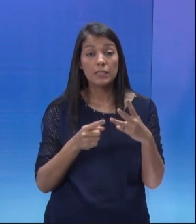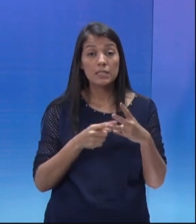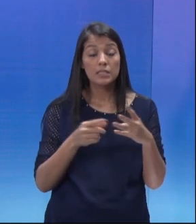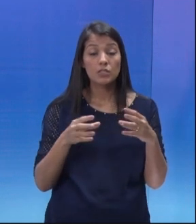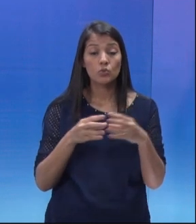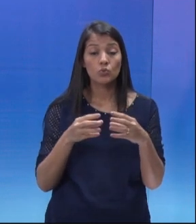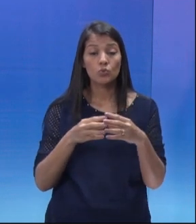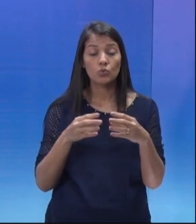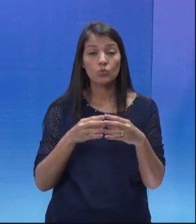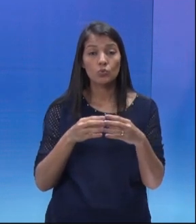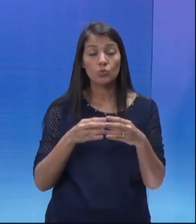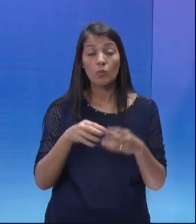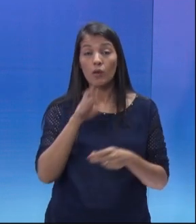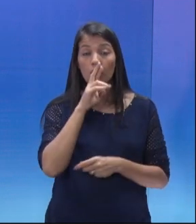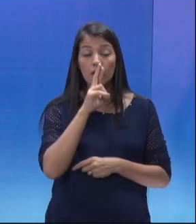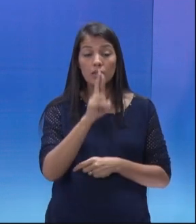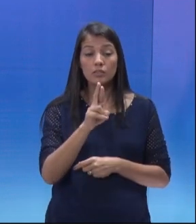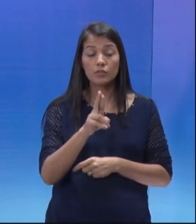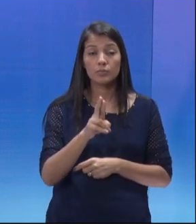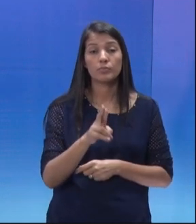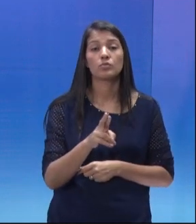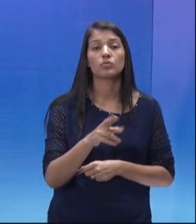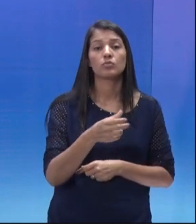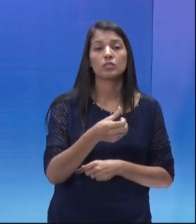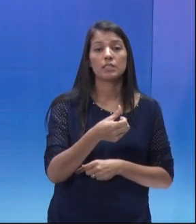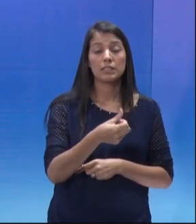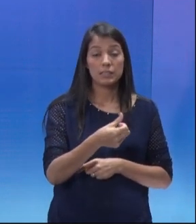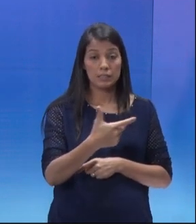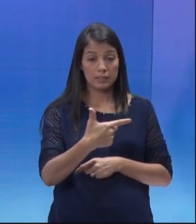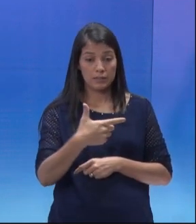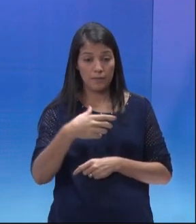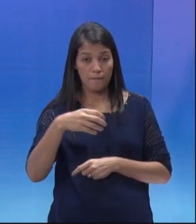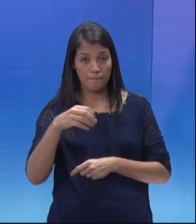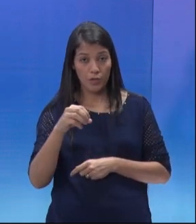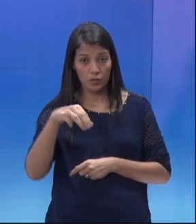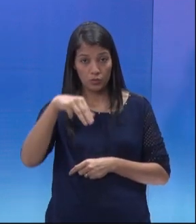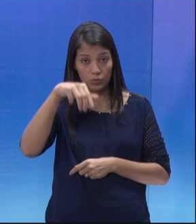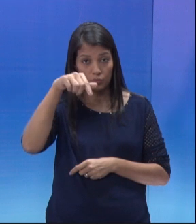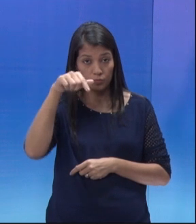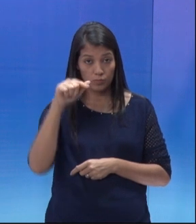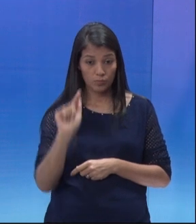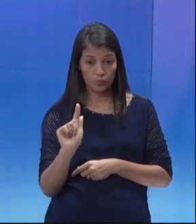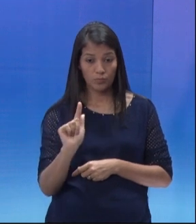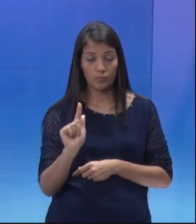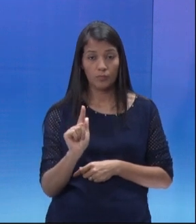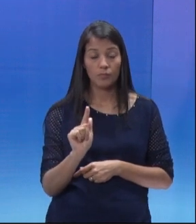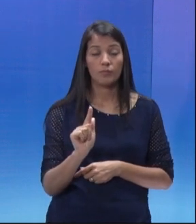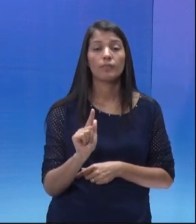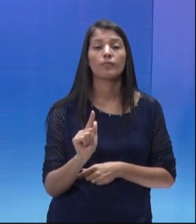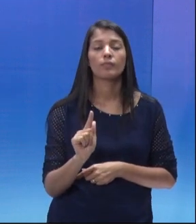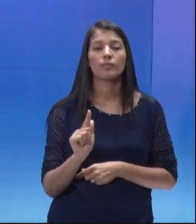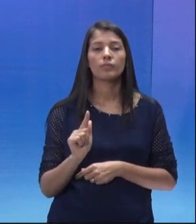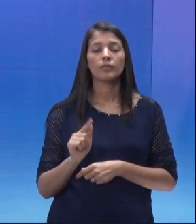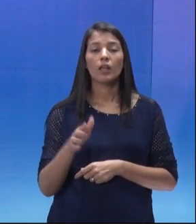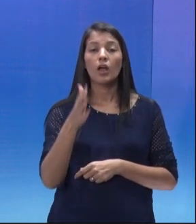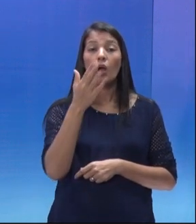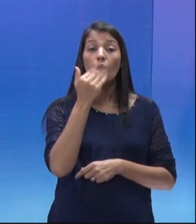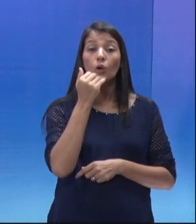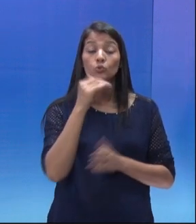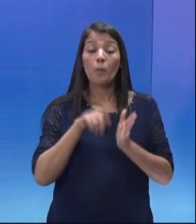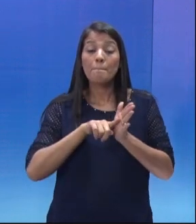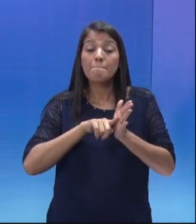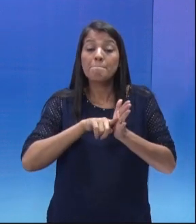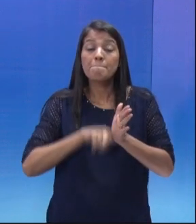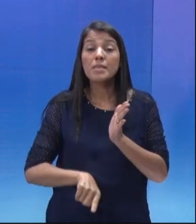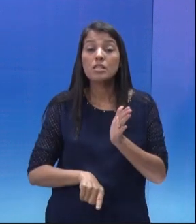atrazina, o consumo foi de 300 miligramas e a dose letal é 620 miligramas. Ou seja, o